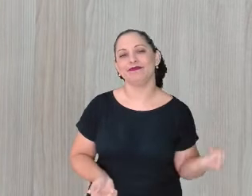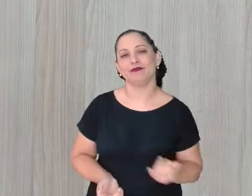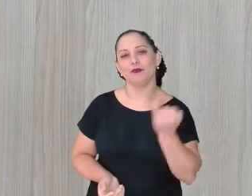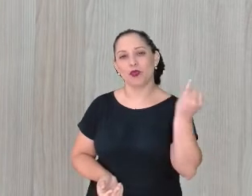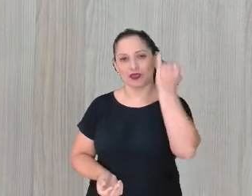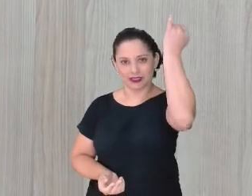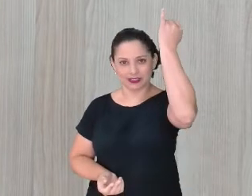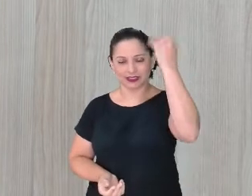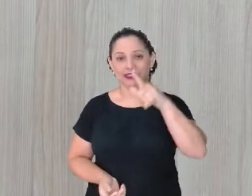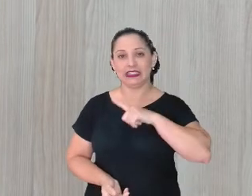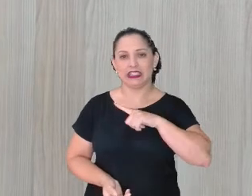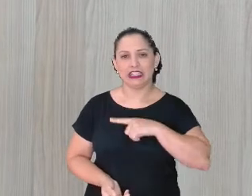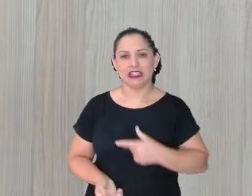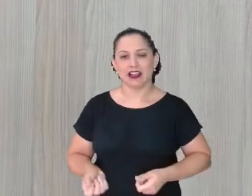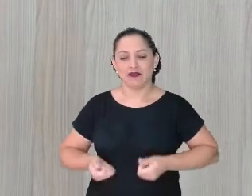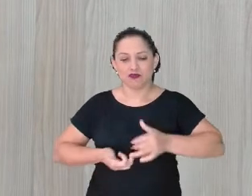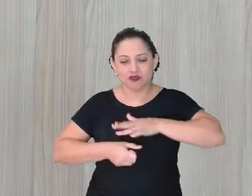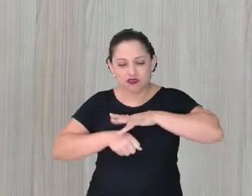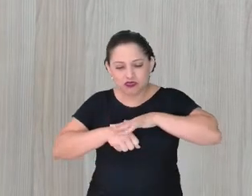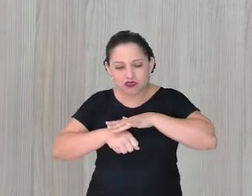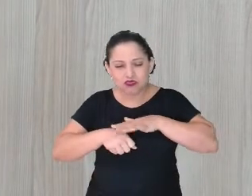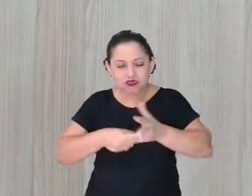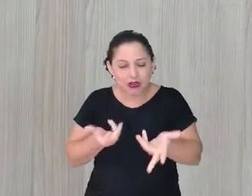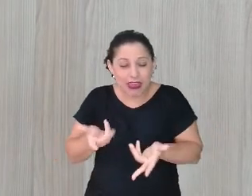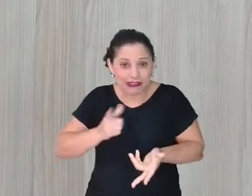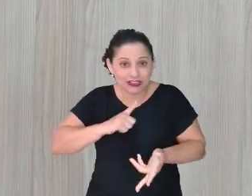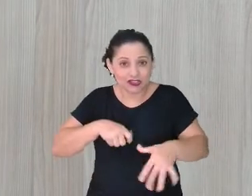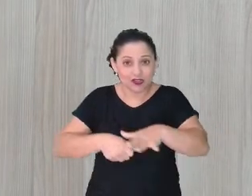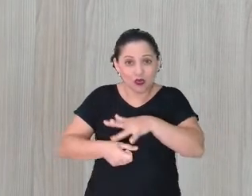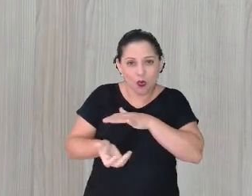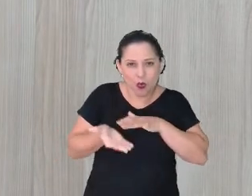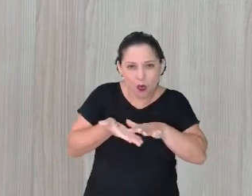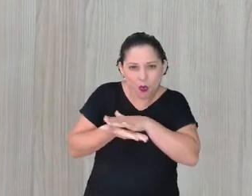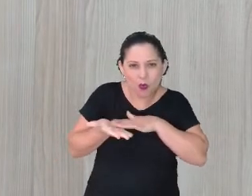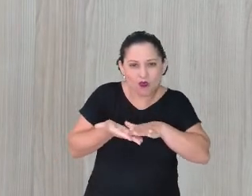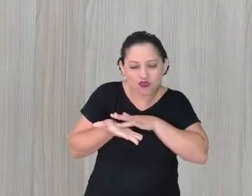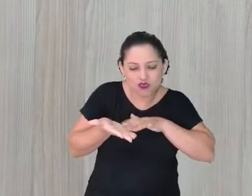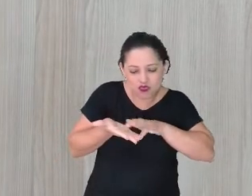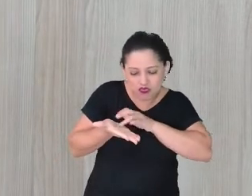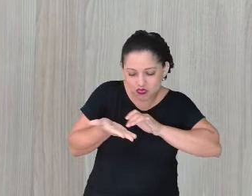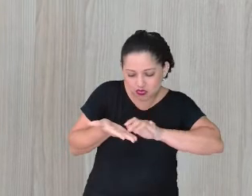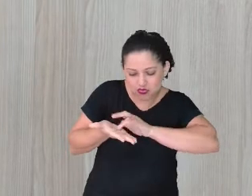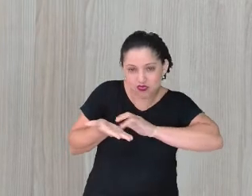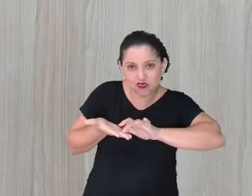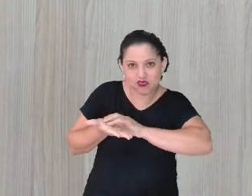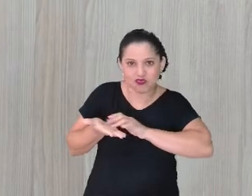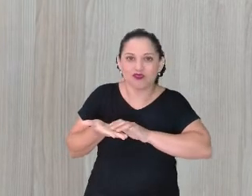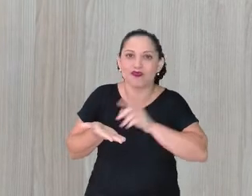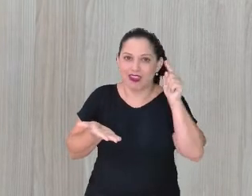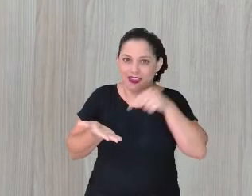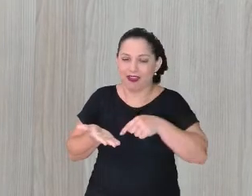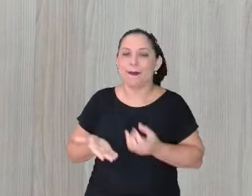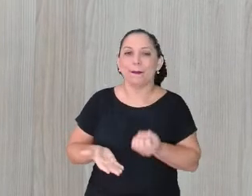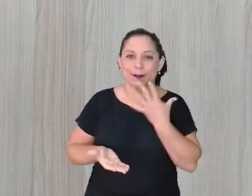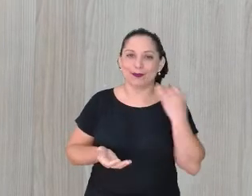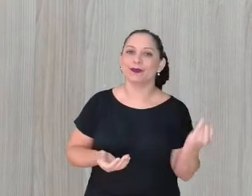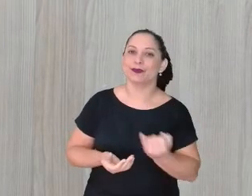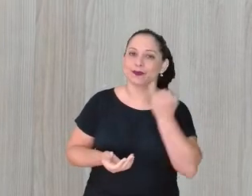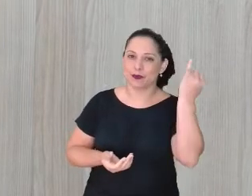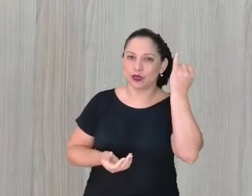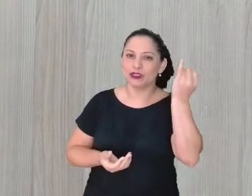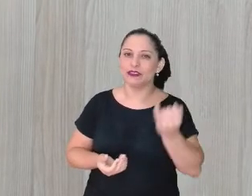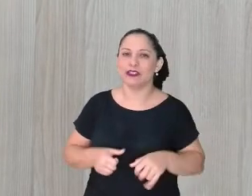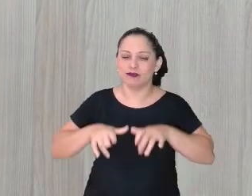gente construir esse diálogo, né? Esse horizonte de conhecimento, porque uma pessoa sabida, conhecendo das coisas,